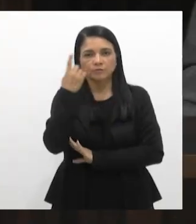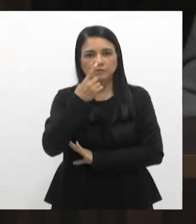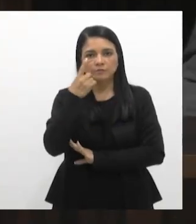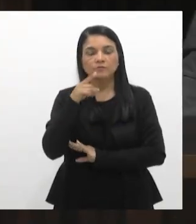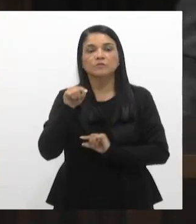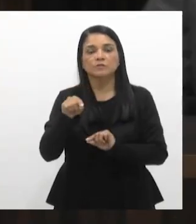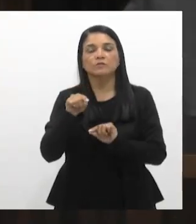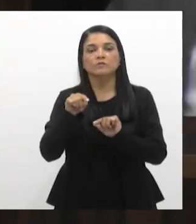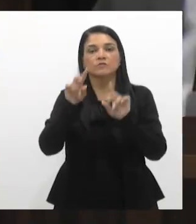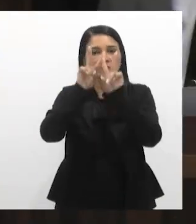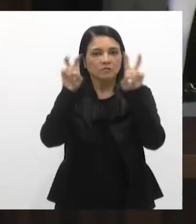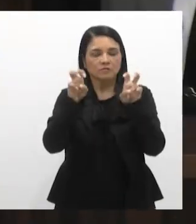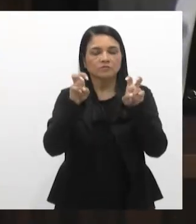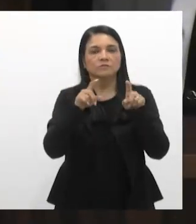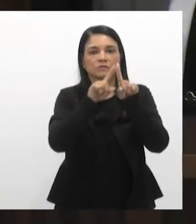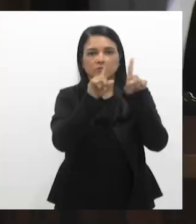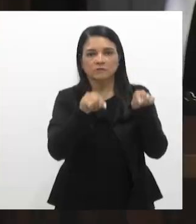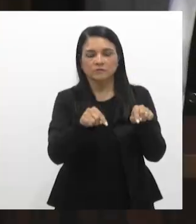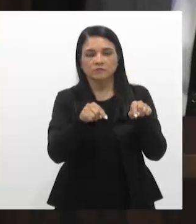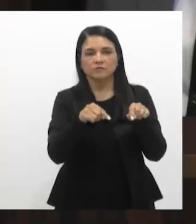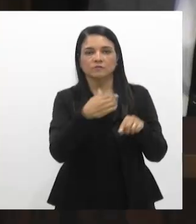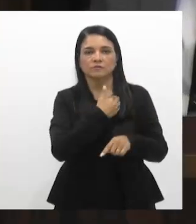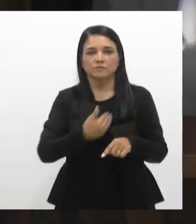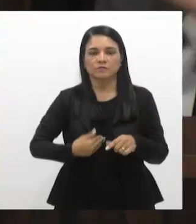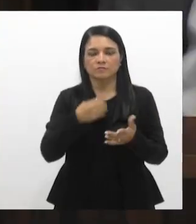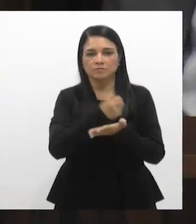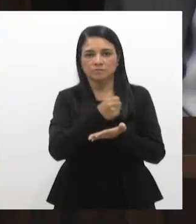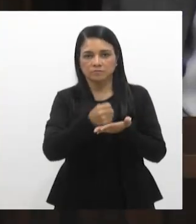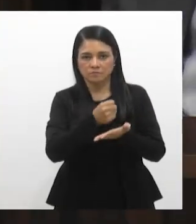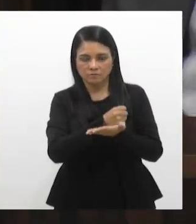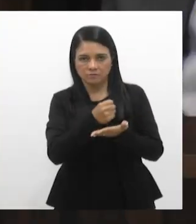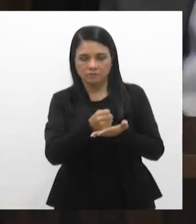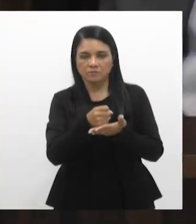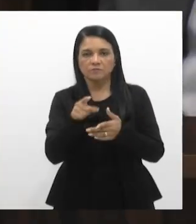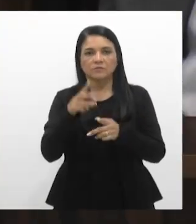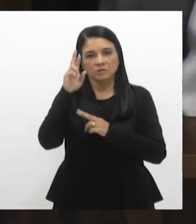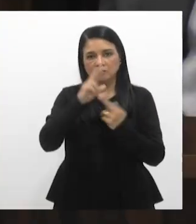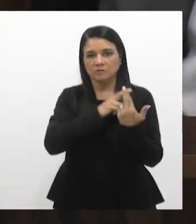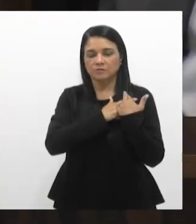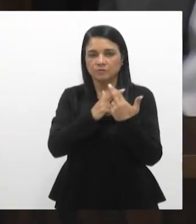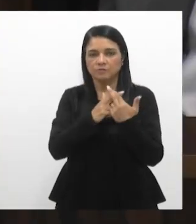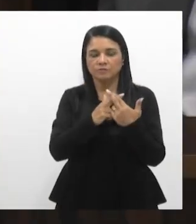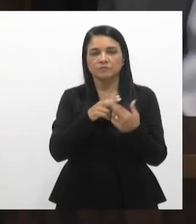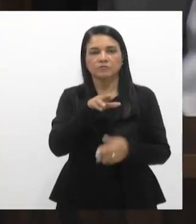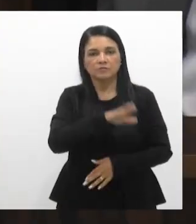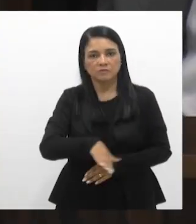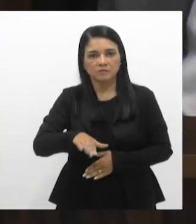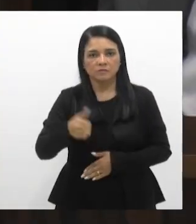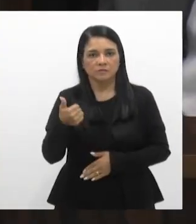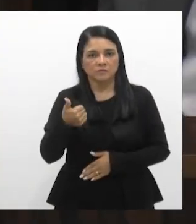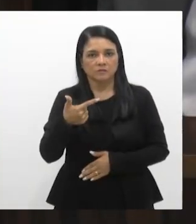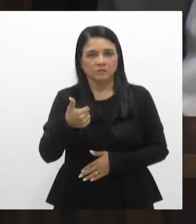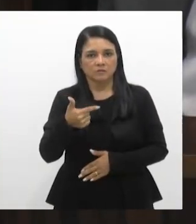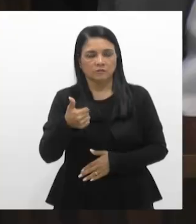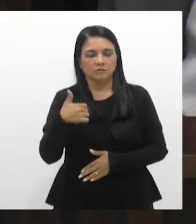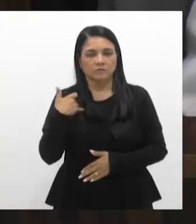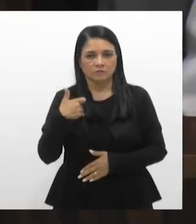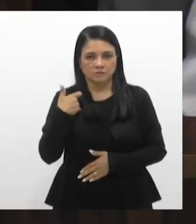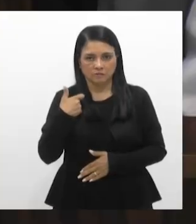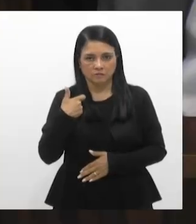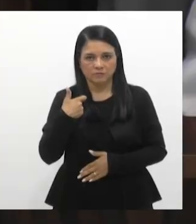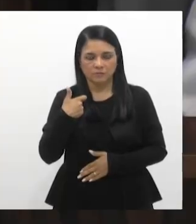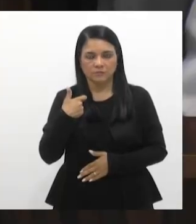dispensa de servidores públicos estaduais ou contratados, responsáveis por crianças de até 12 anos incompletos na forma que